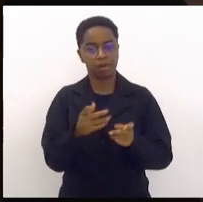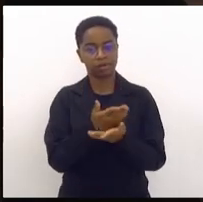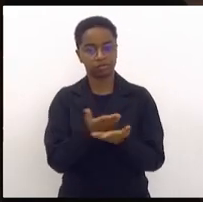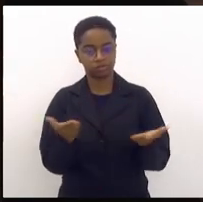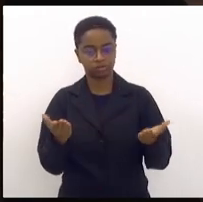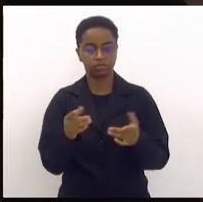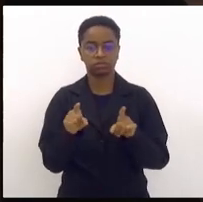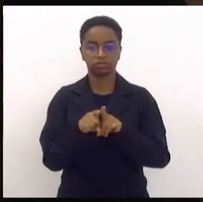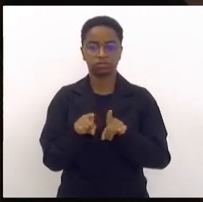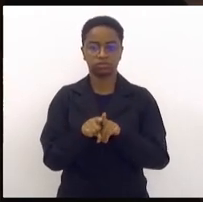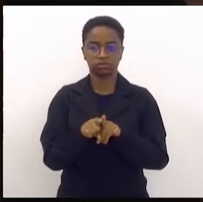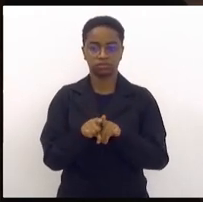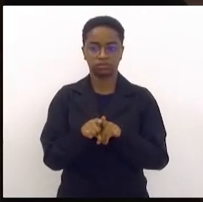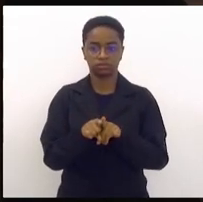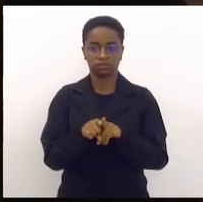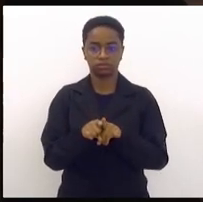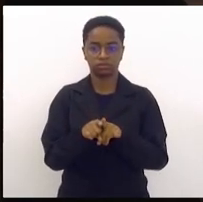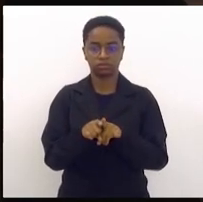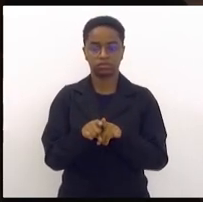e sob